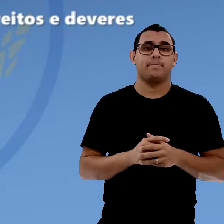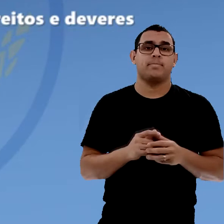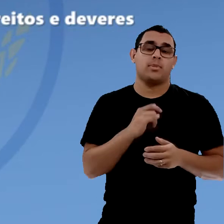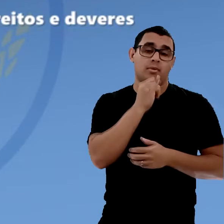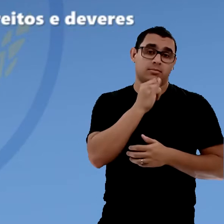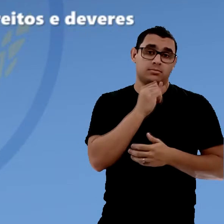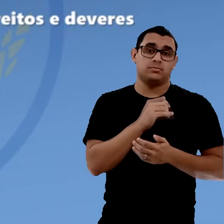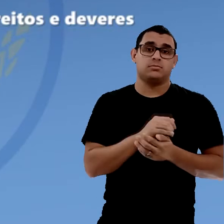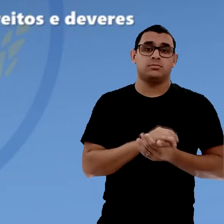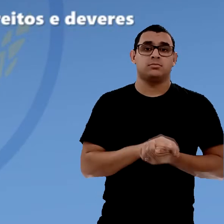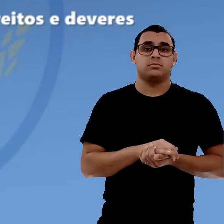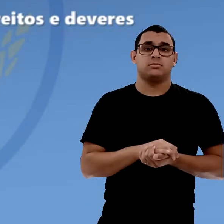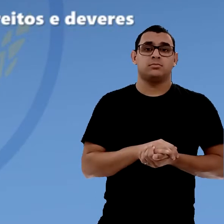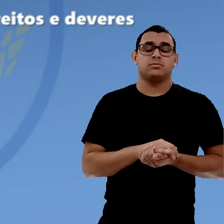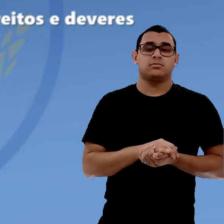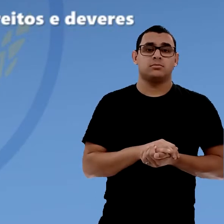passar, por exemplo,